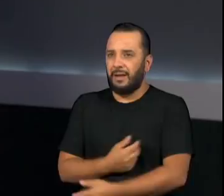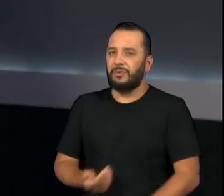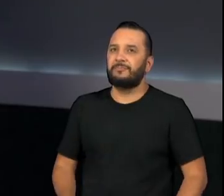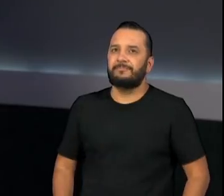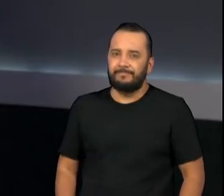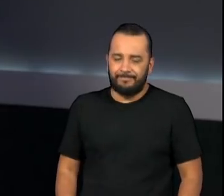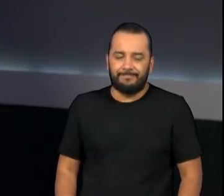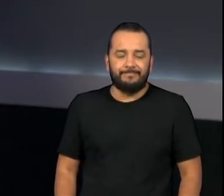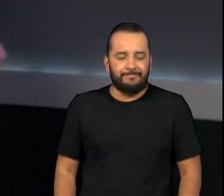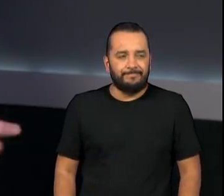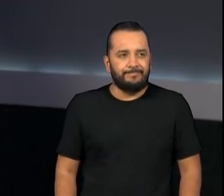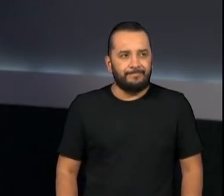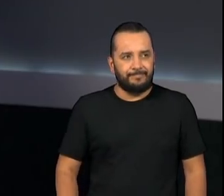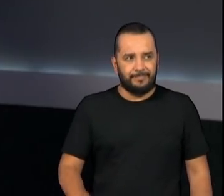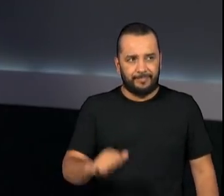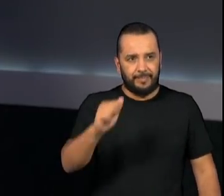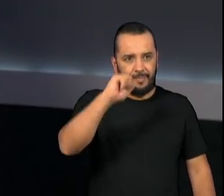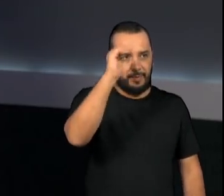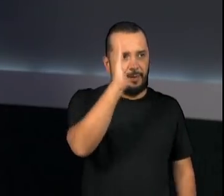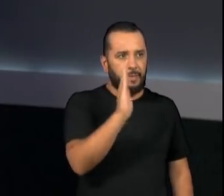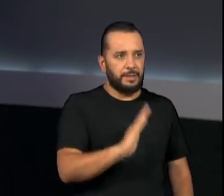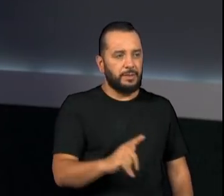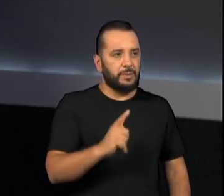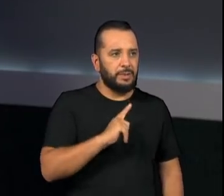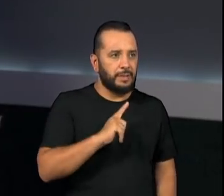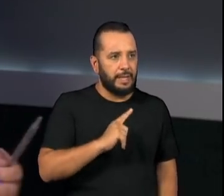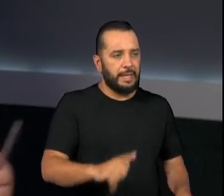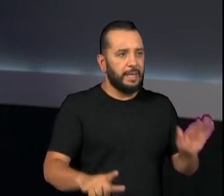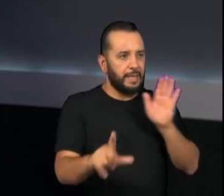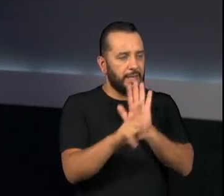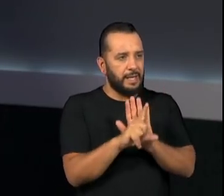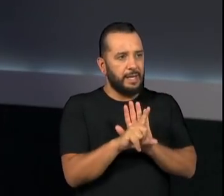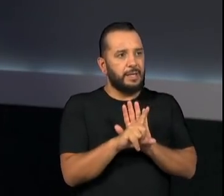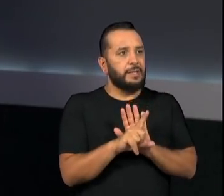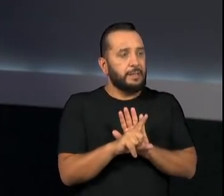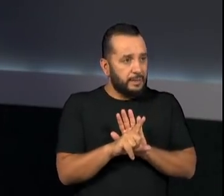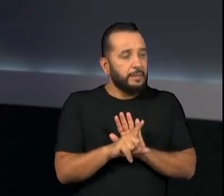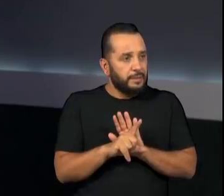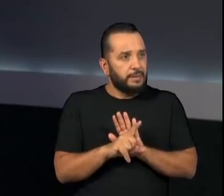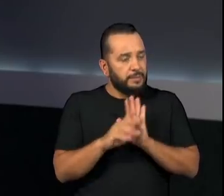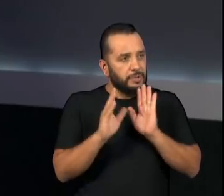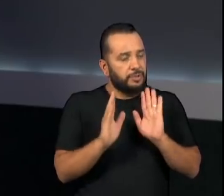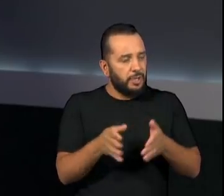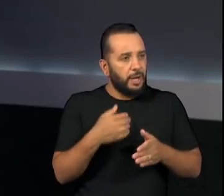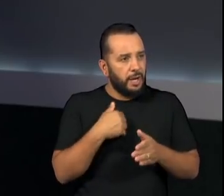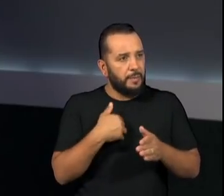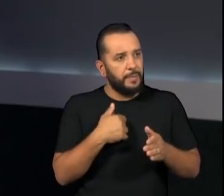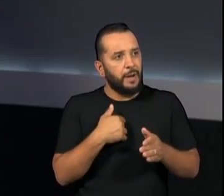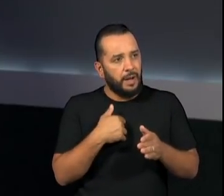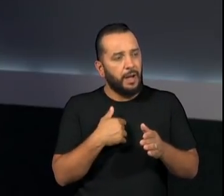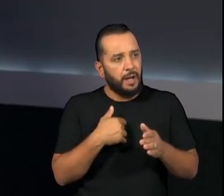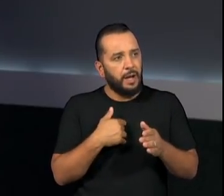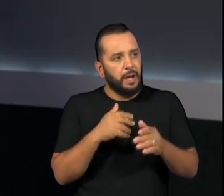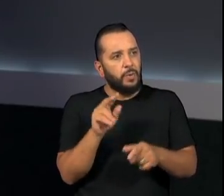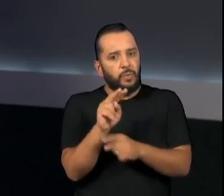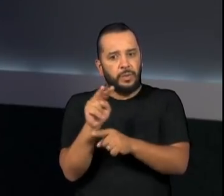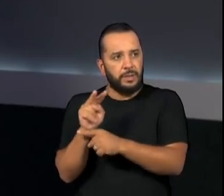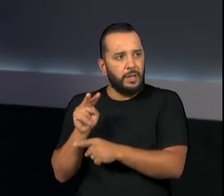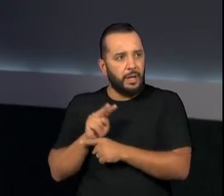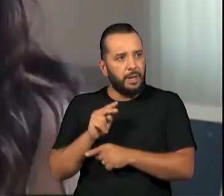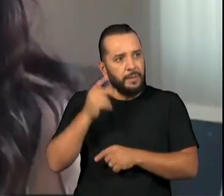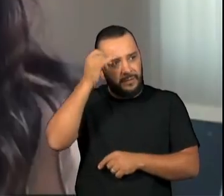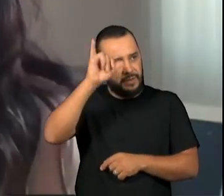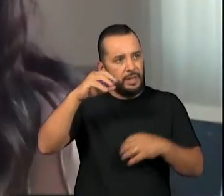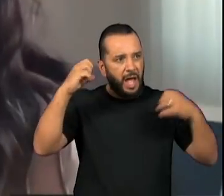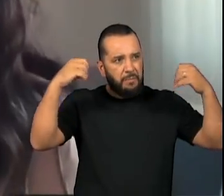mar. O Brasil tem leis para regulamentar a iluminação, coibir a poluição